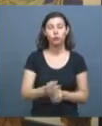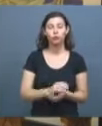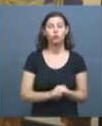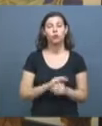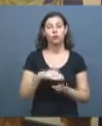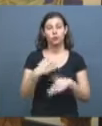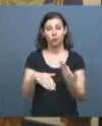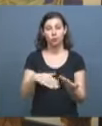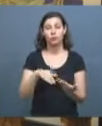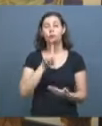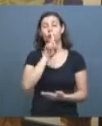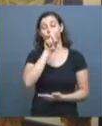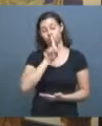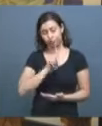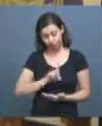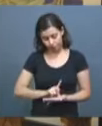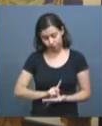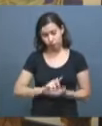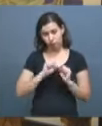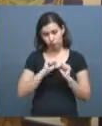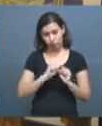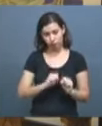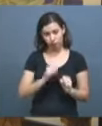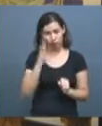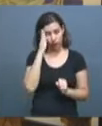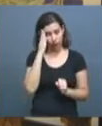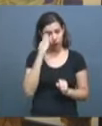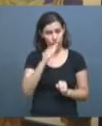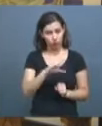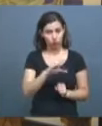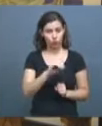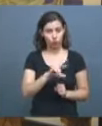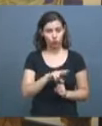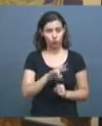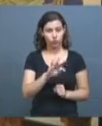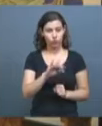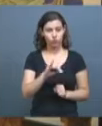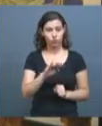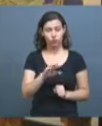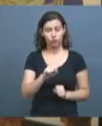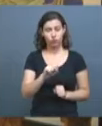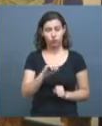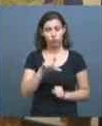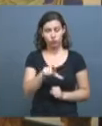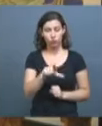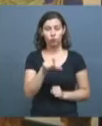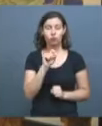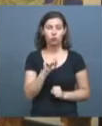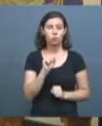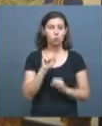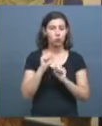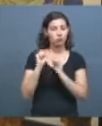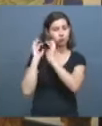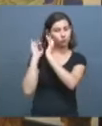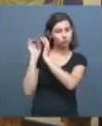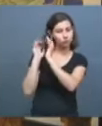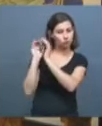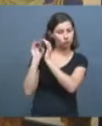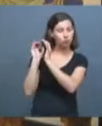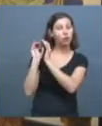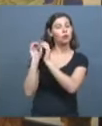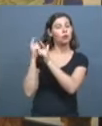é neurotóxico. Ele produz um dano cerebral e esse dano muitas vezes acomete regiões cerebrais